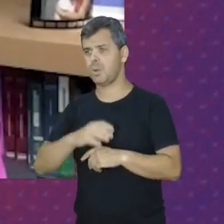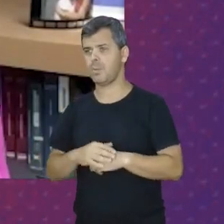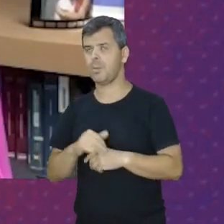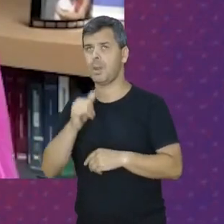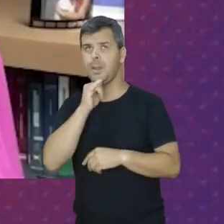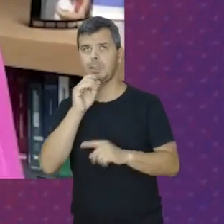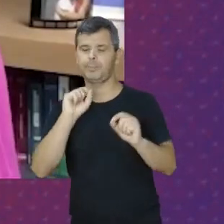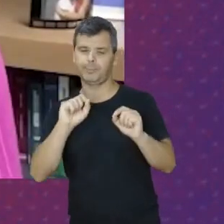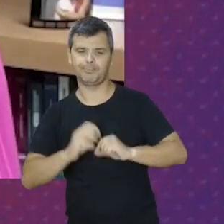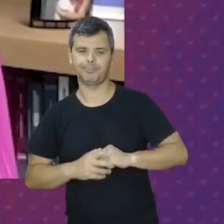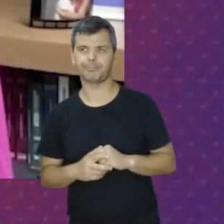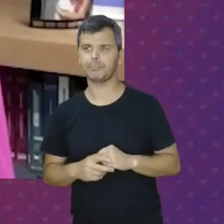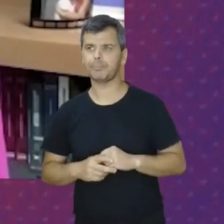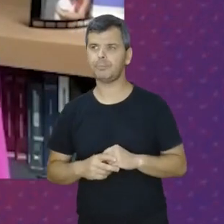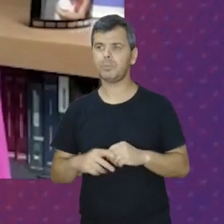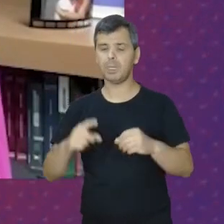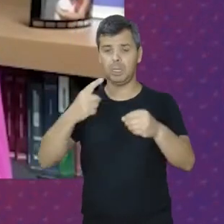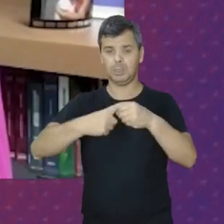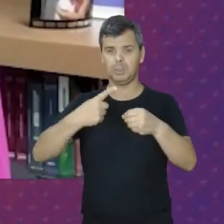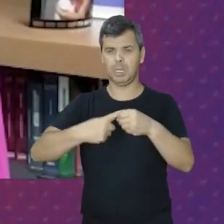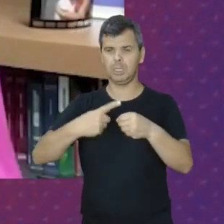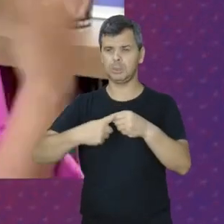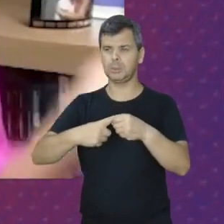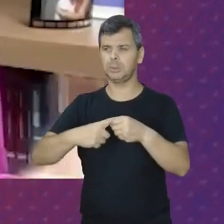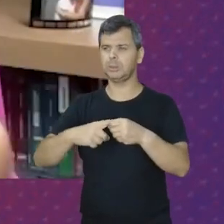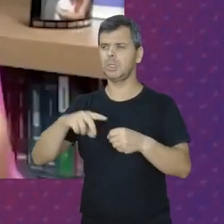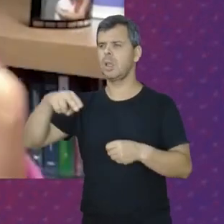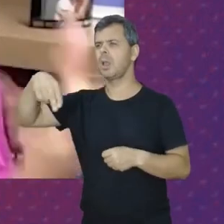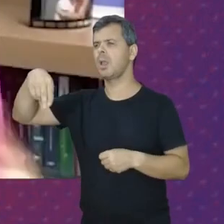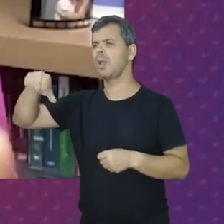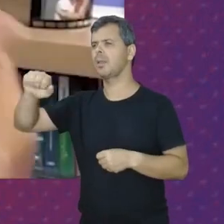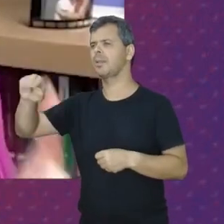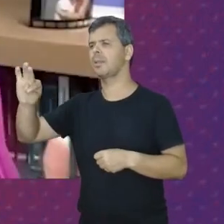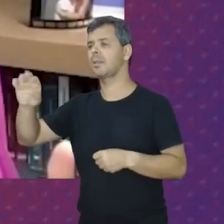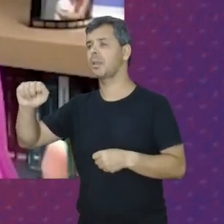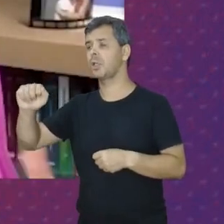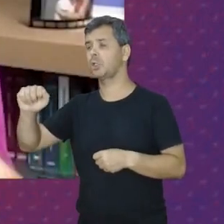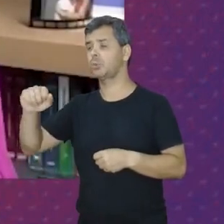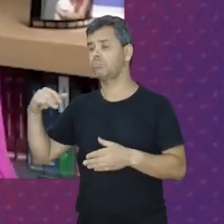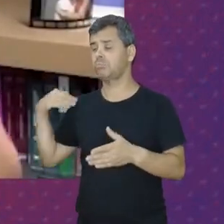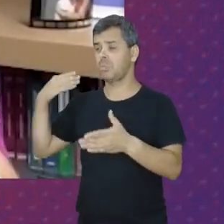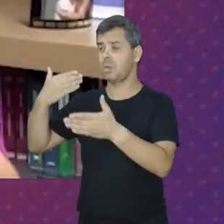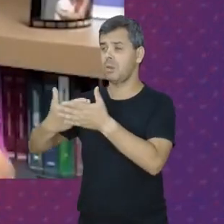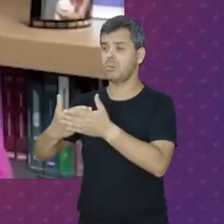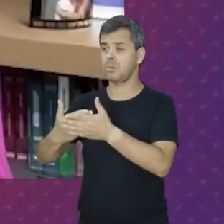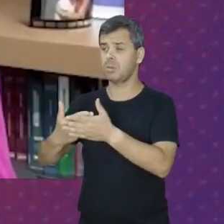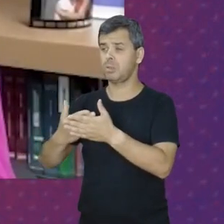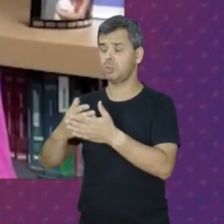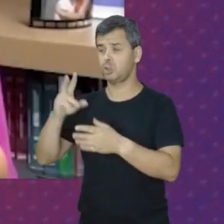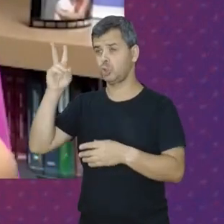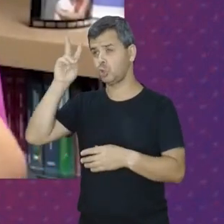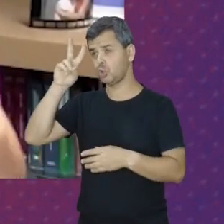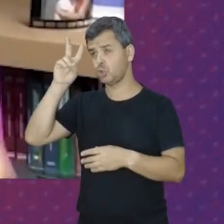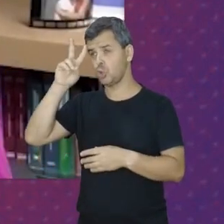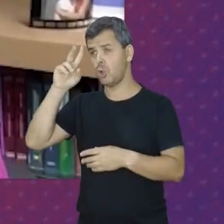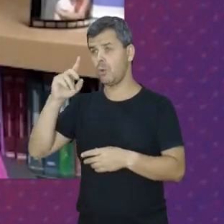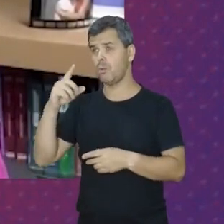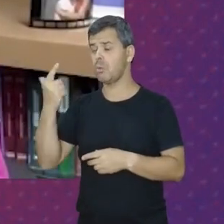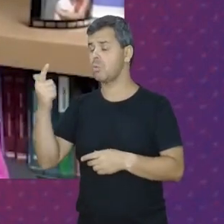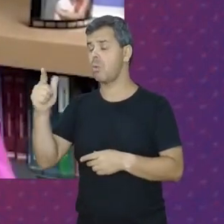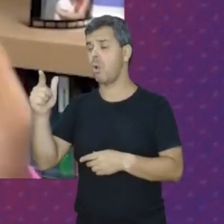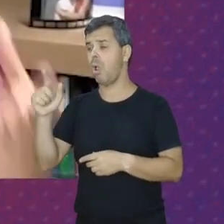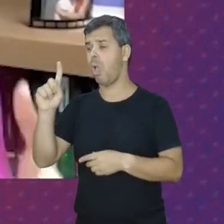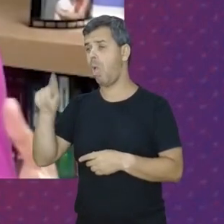dar um exemplo da cidade do Natal. Em todos os anos de história, não é